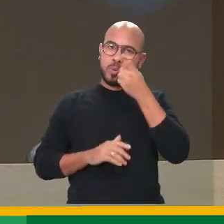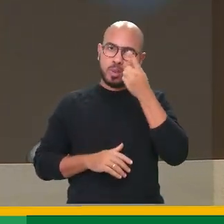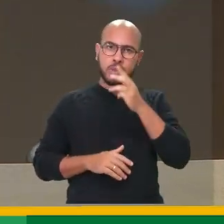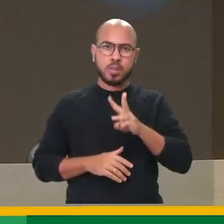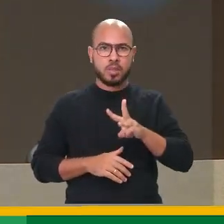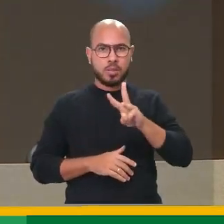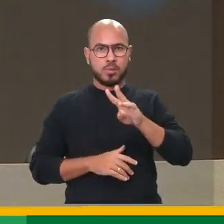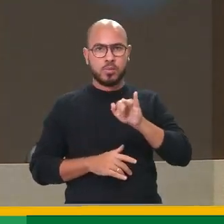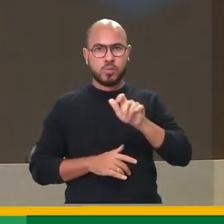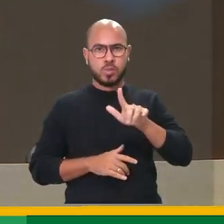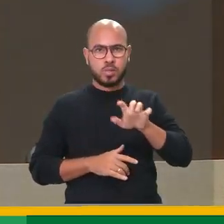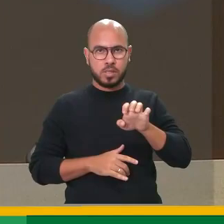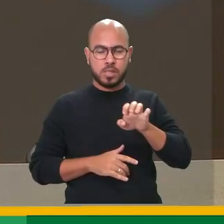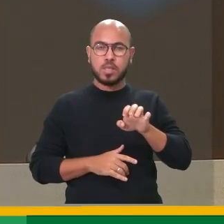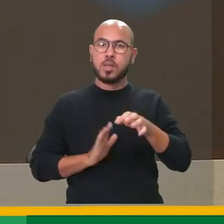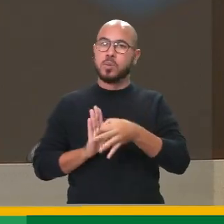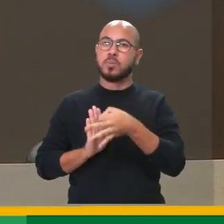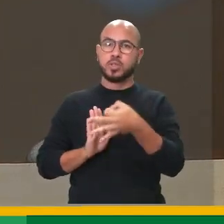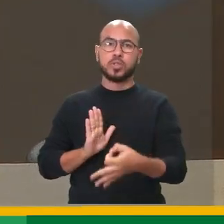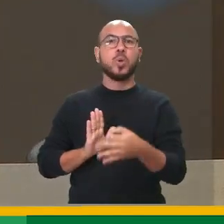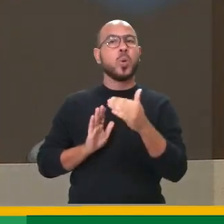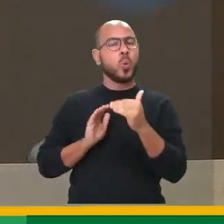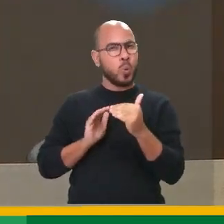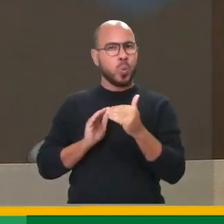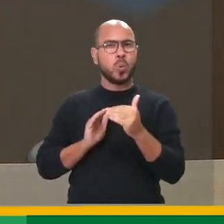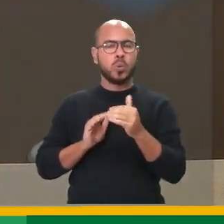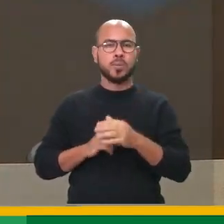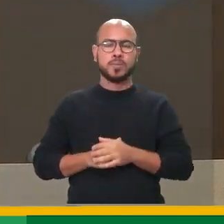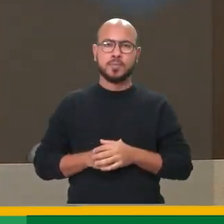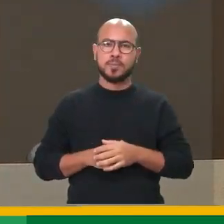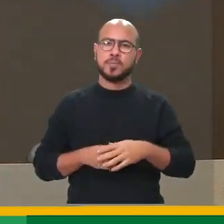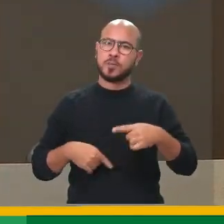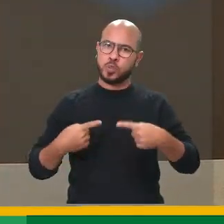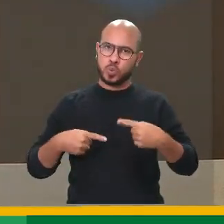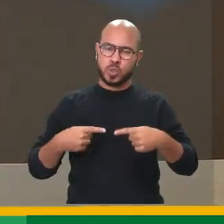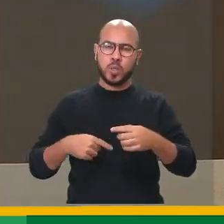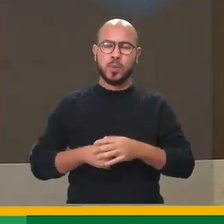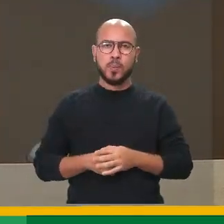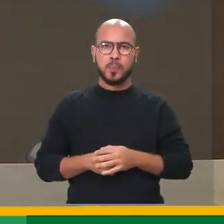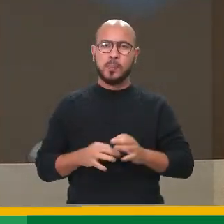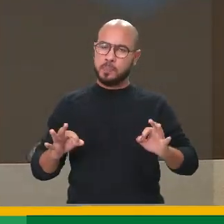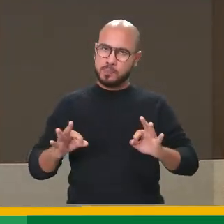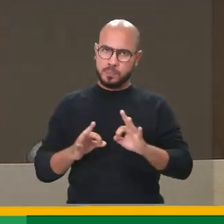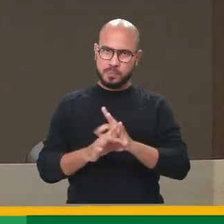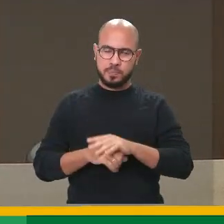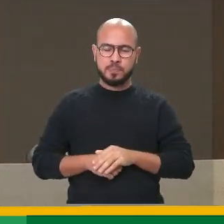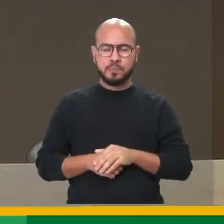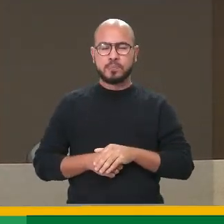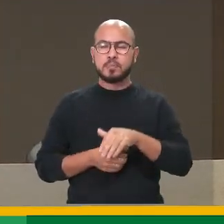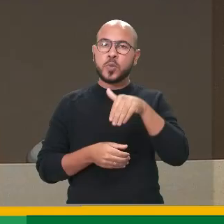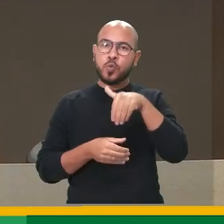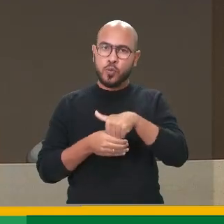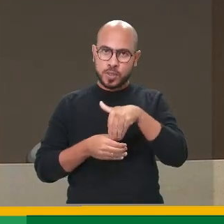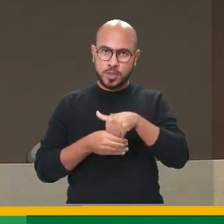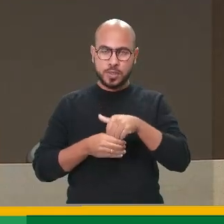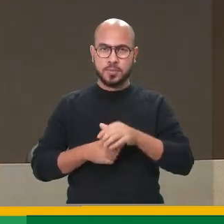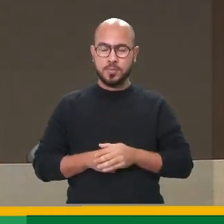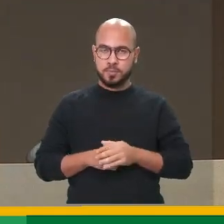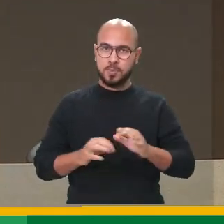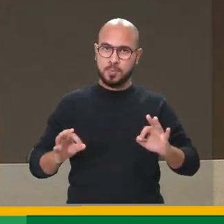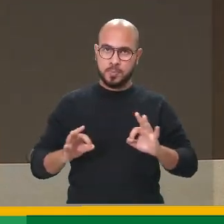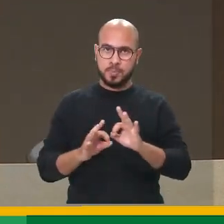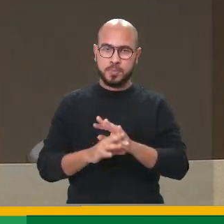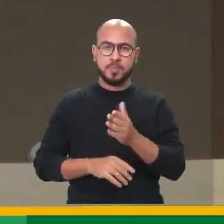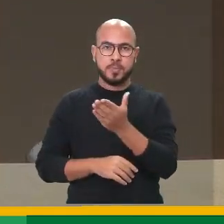parecer favorável à matéria o projeto está em discussão encerrado em votação encerrado os